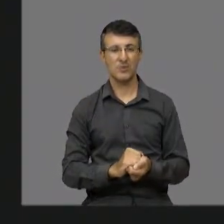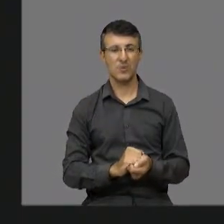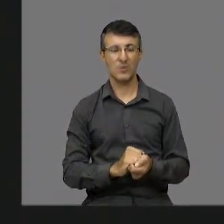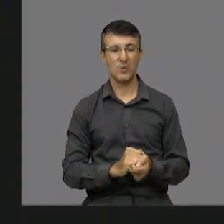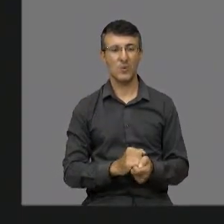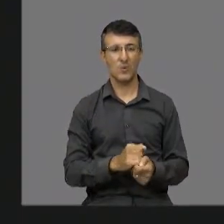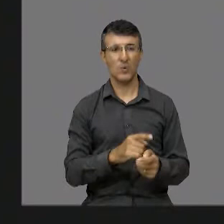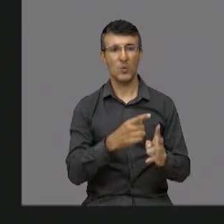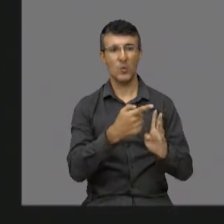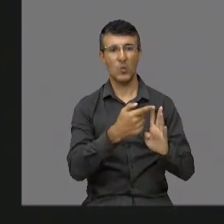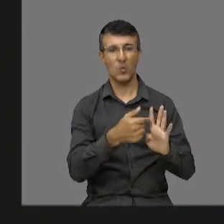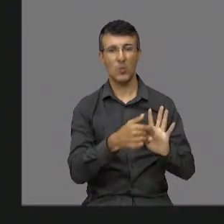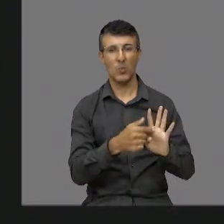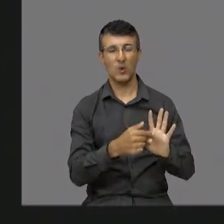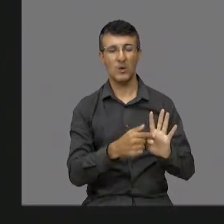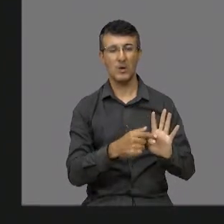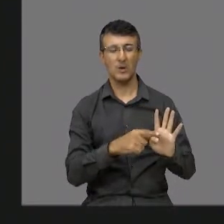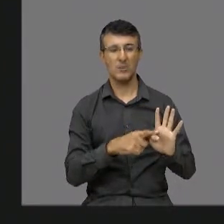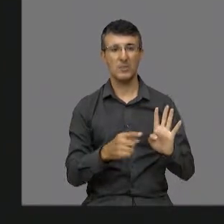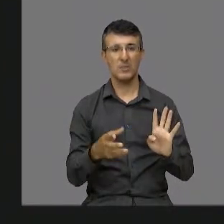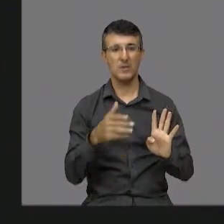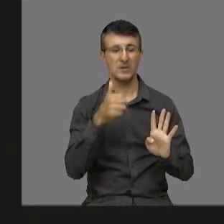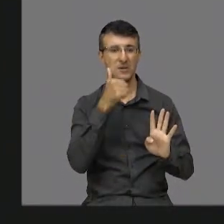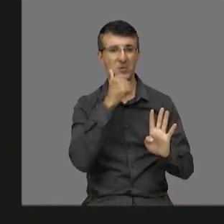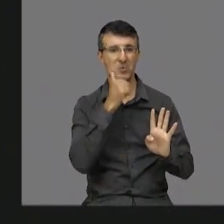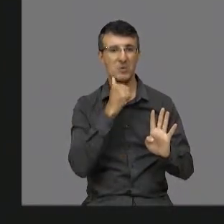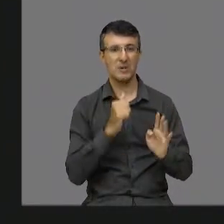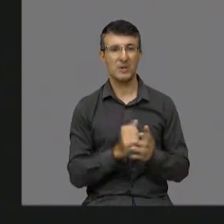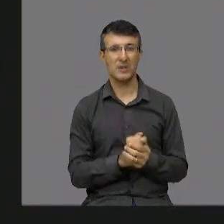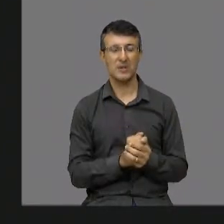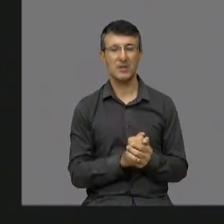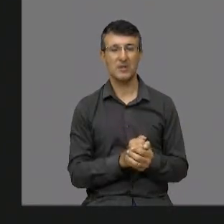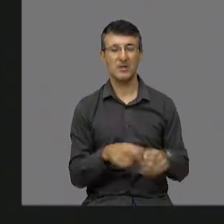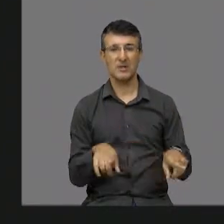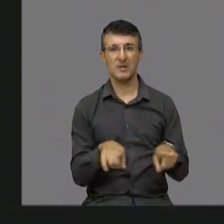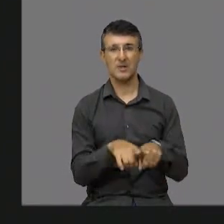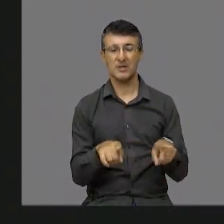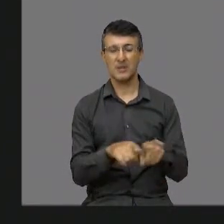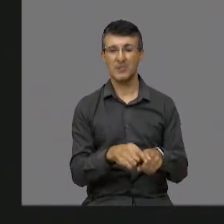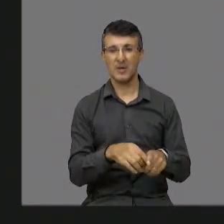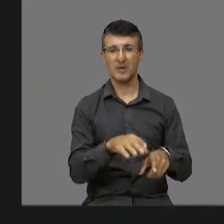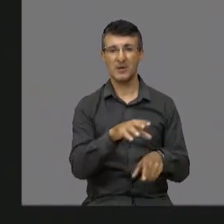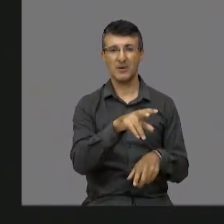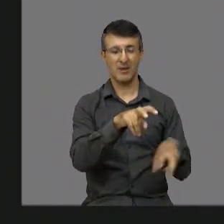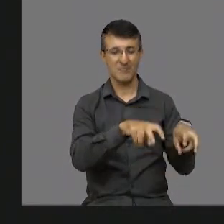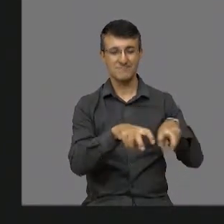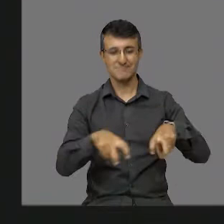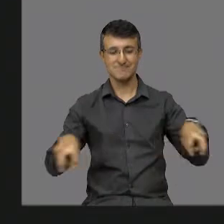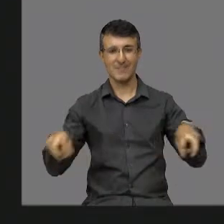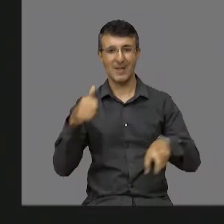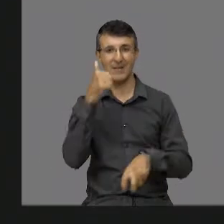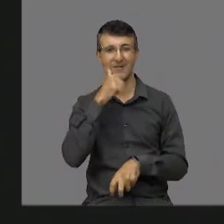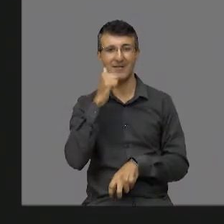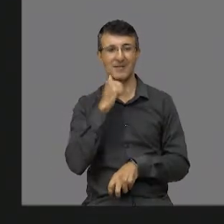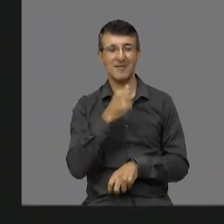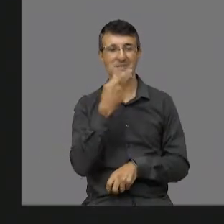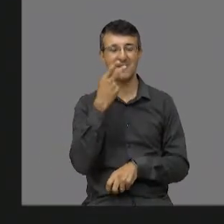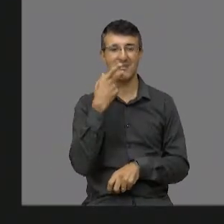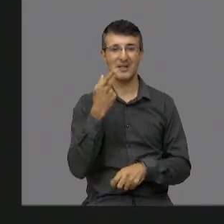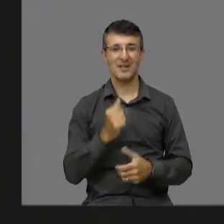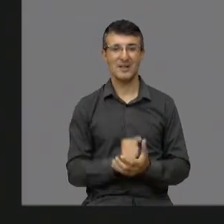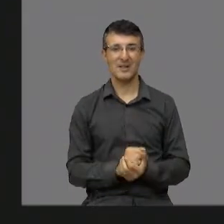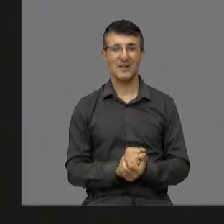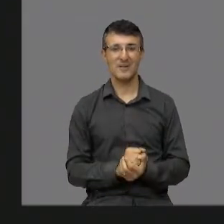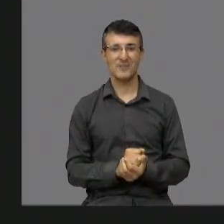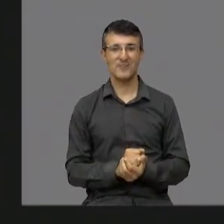Amélia, à vereadora Dulce Rita, à Juliana Fraga, por essa reunião, aqui a bancada feminina aqui dessa reunião para falar aí então da questão